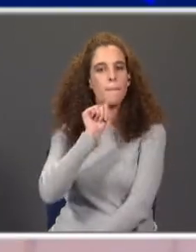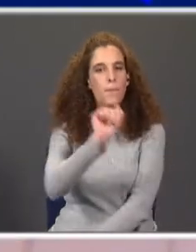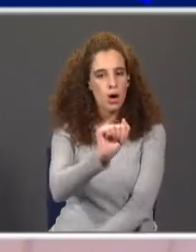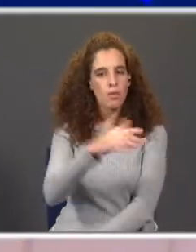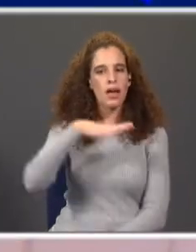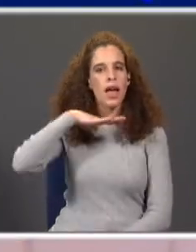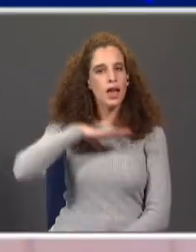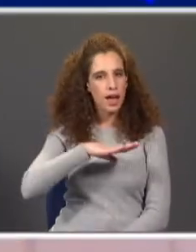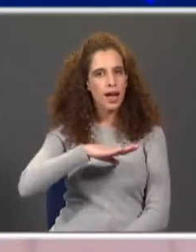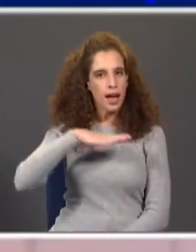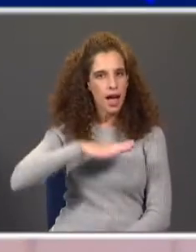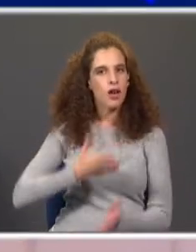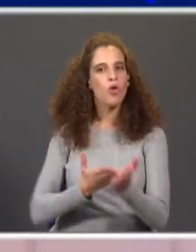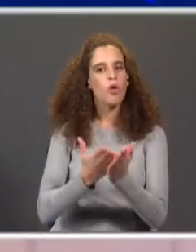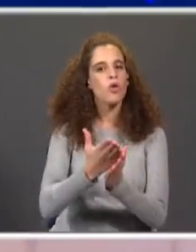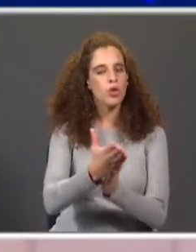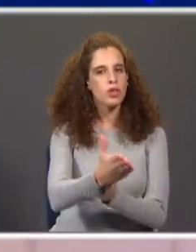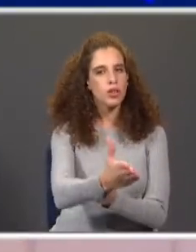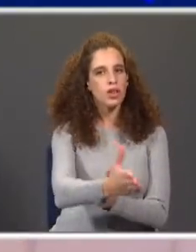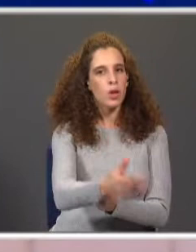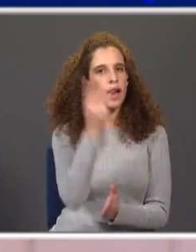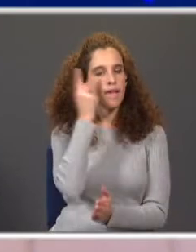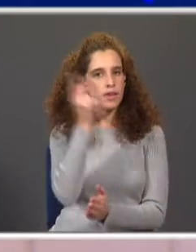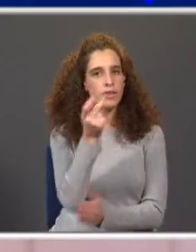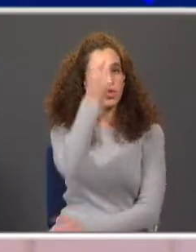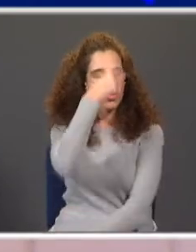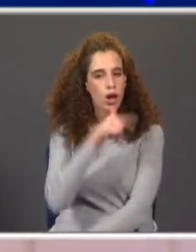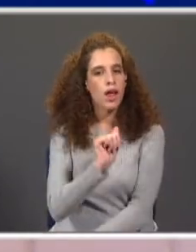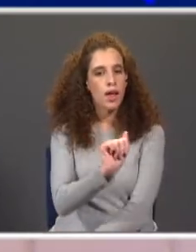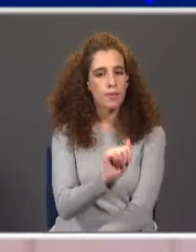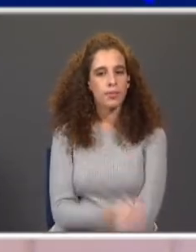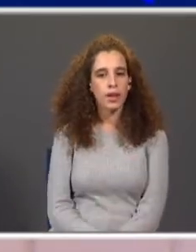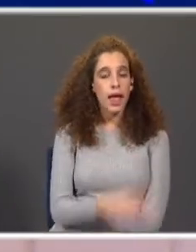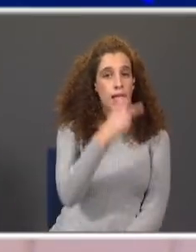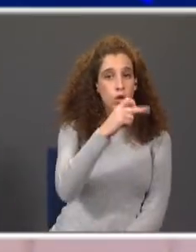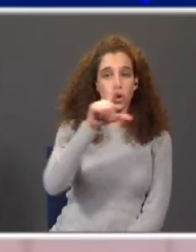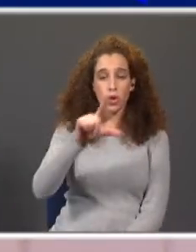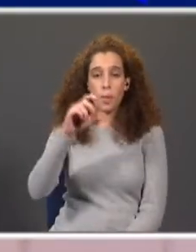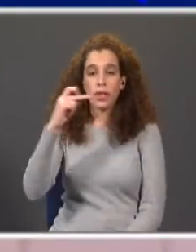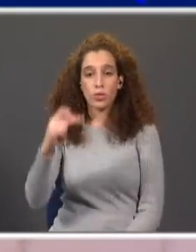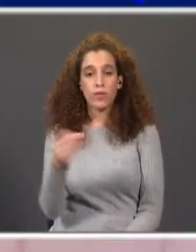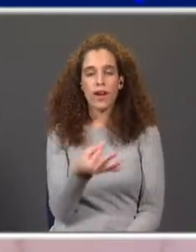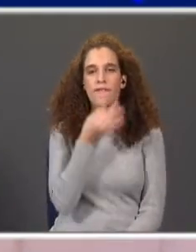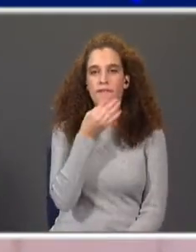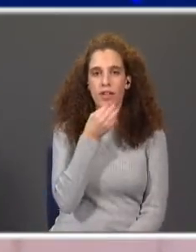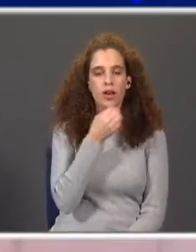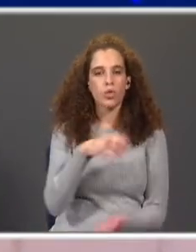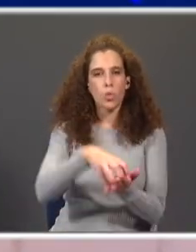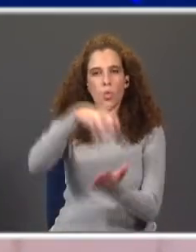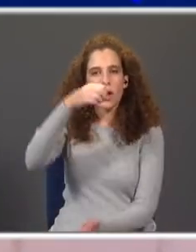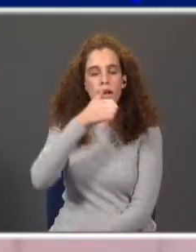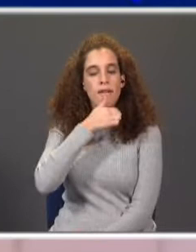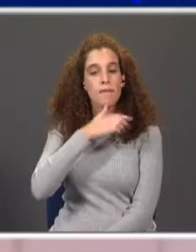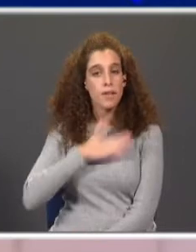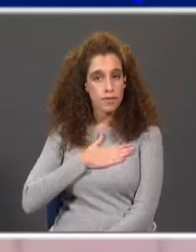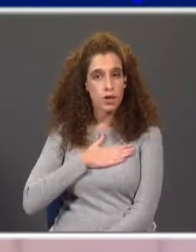quer continuar a alimentar essa história. António Lobo Antunes vai-nos falar do seu bairro de Benfica, onde ele cresceu